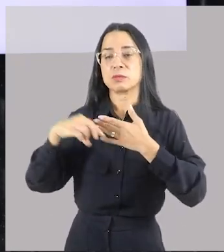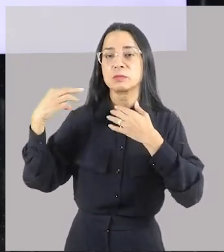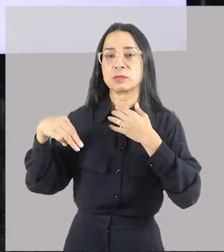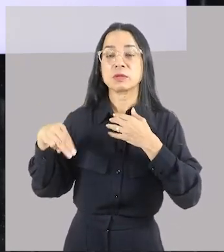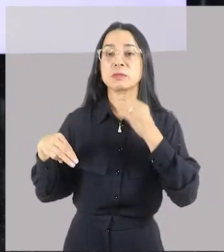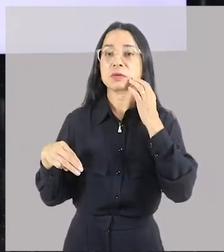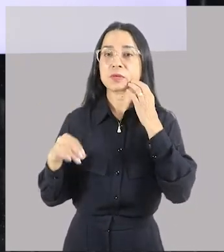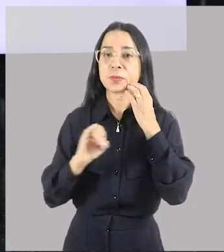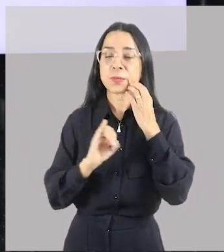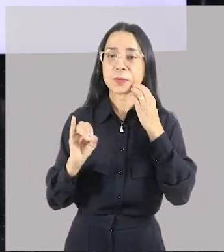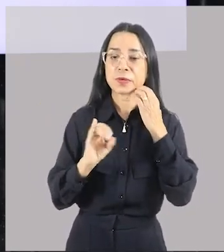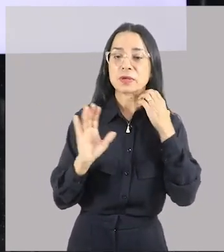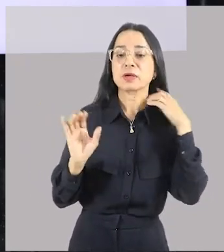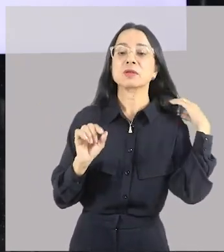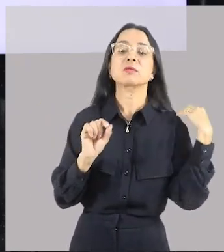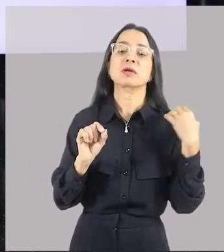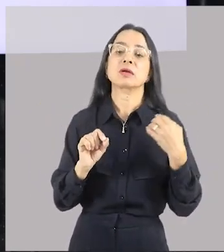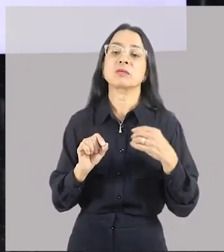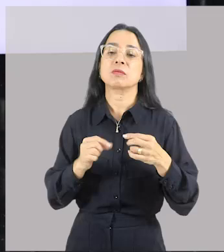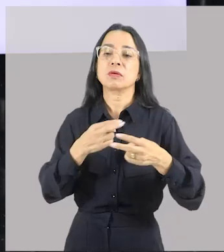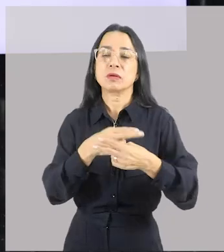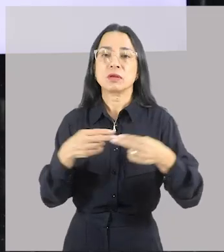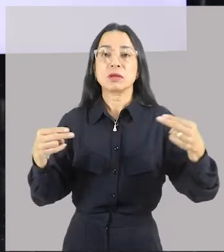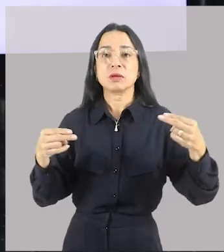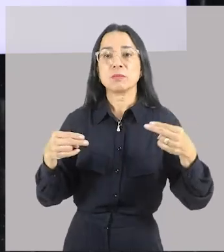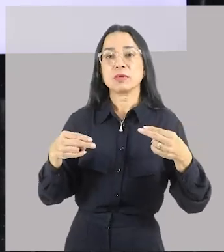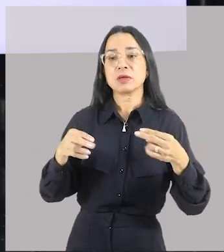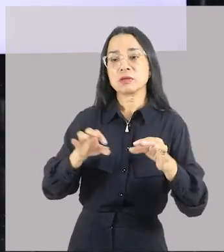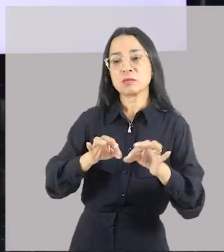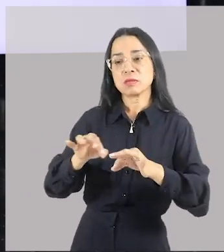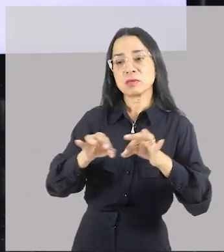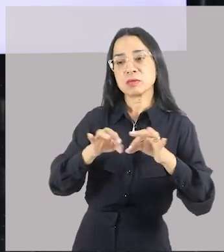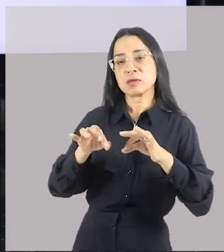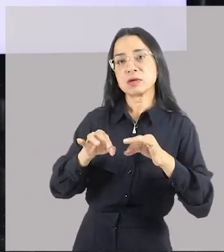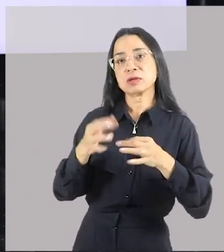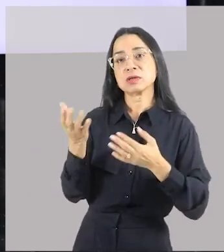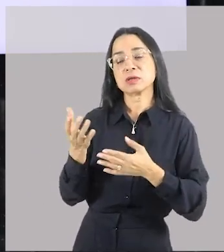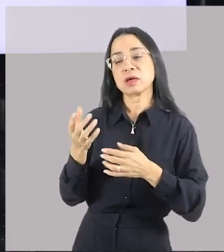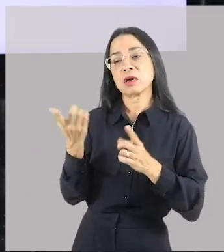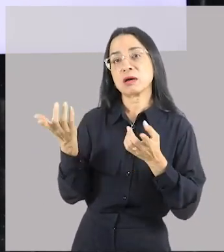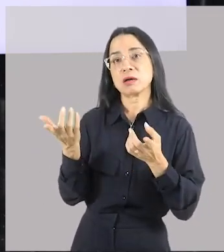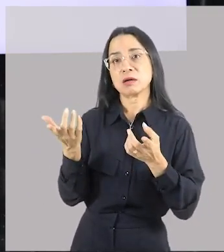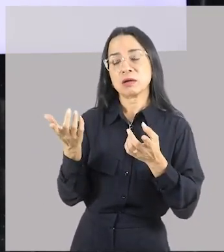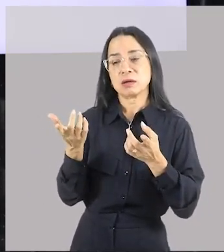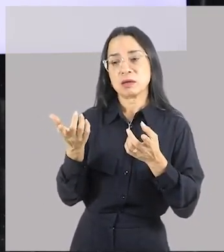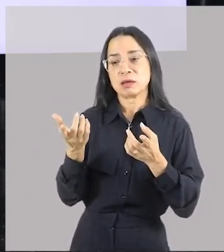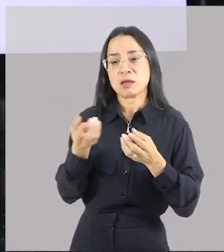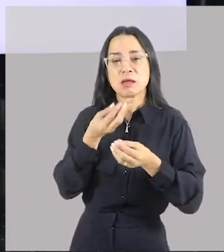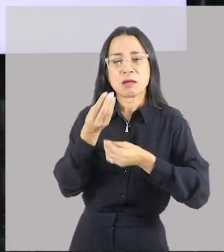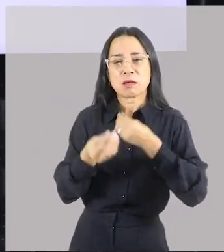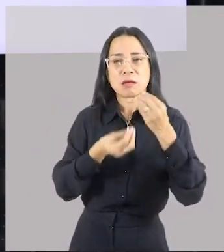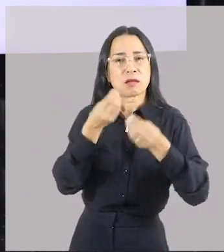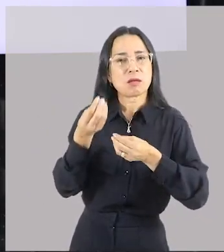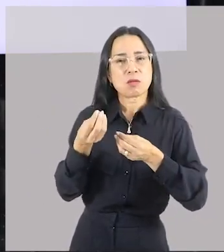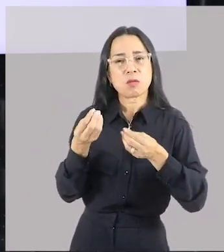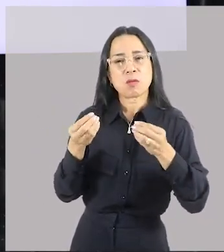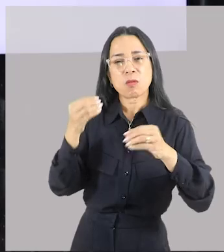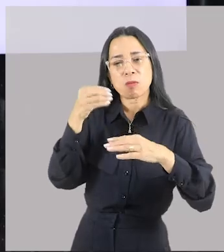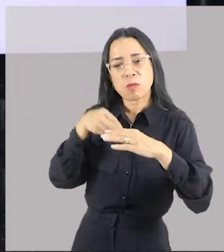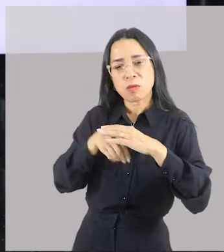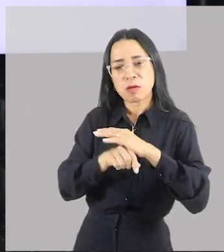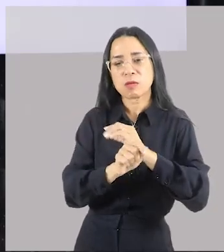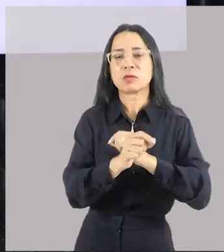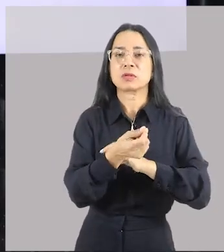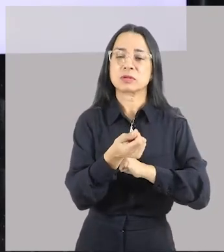Conrado Gini, é um instrumento para medir o grau de concentração de renda em determinado grupo. Vamos lá. Qual o objetivo